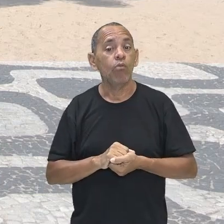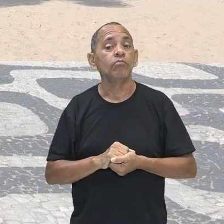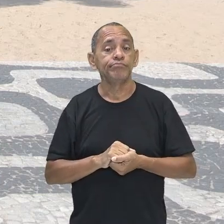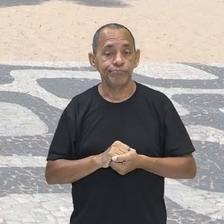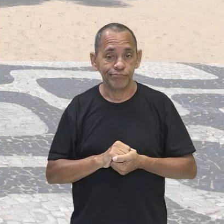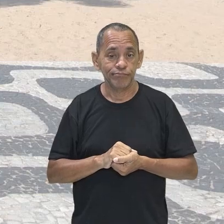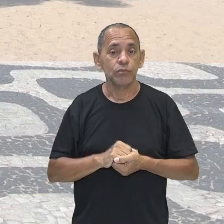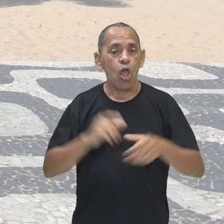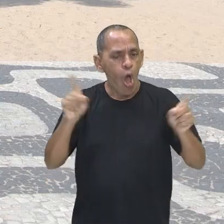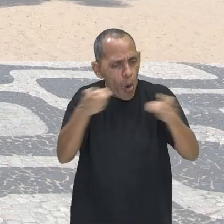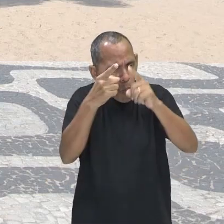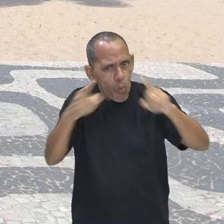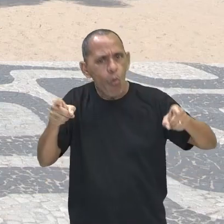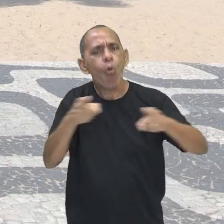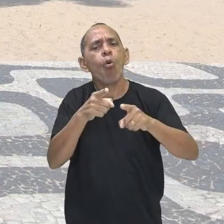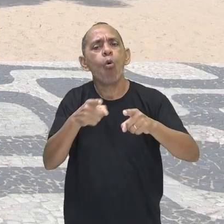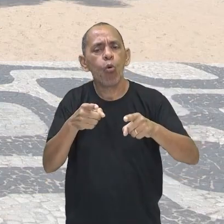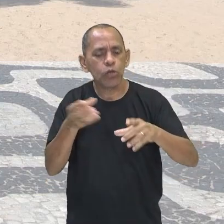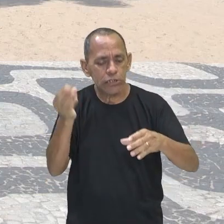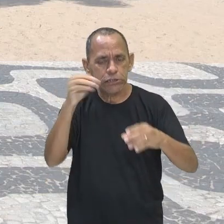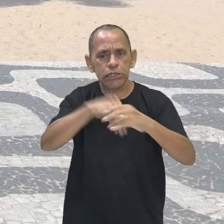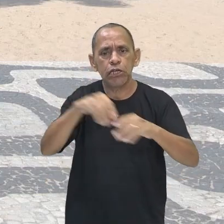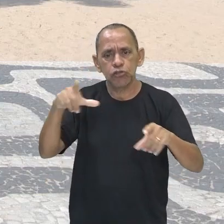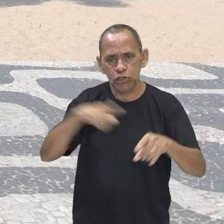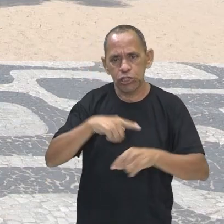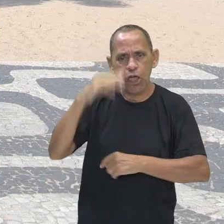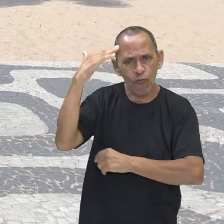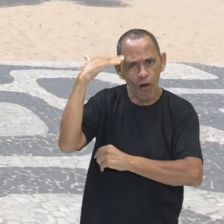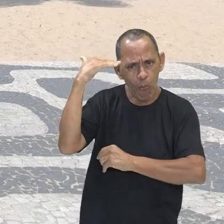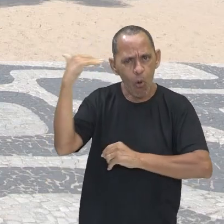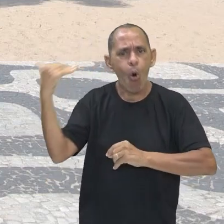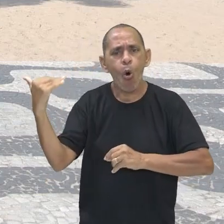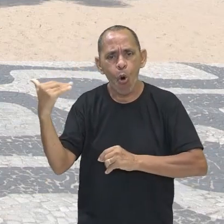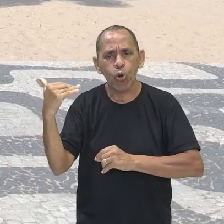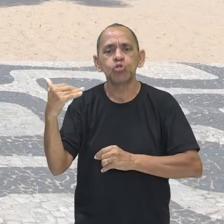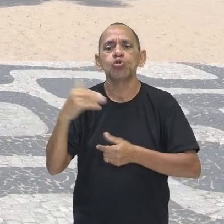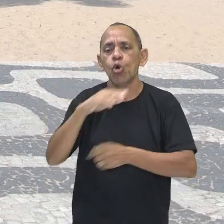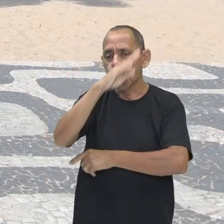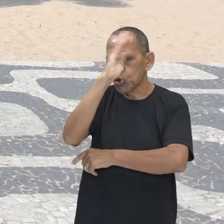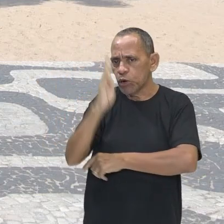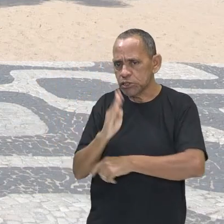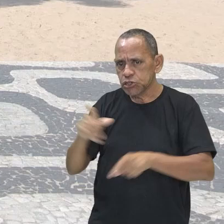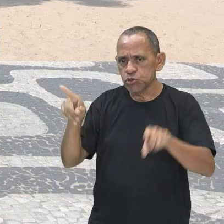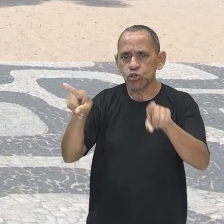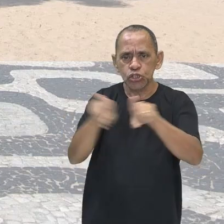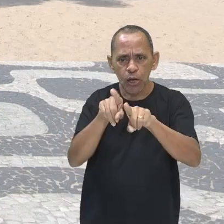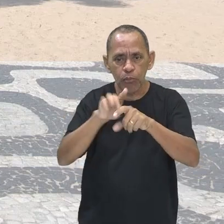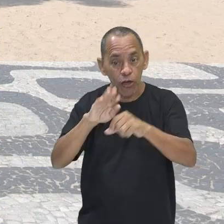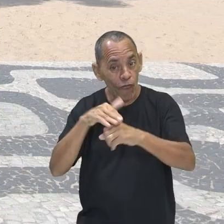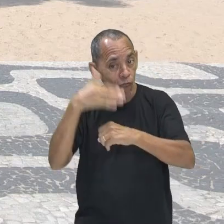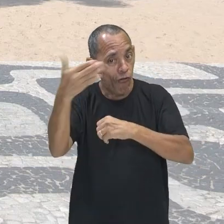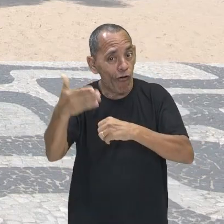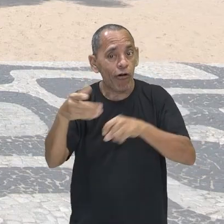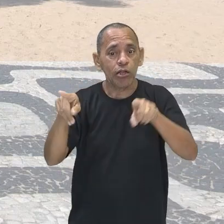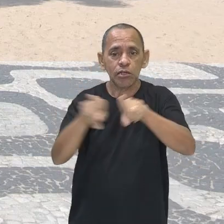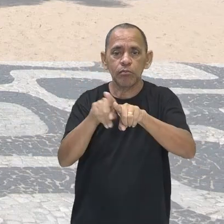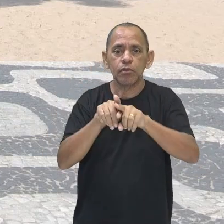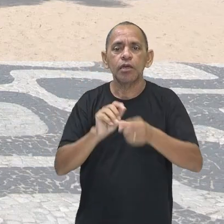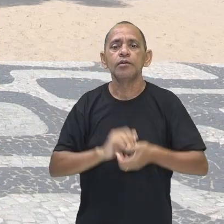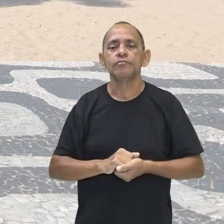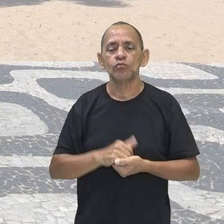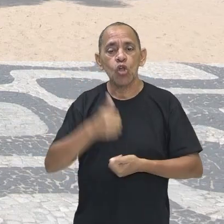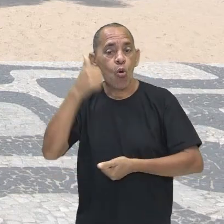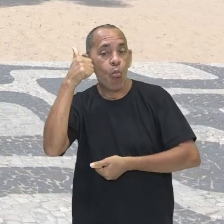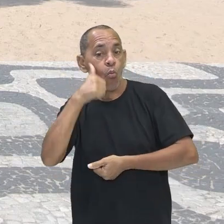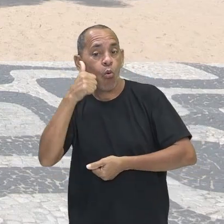fazem parte, que é historicamente conhecida nacionalmente e internacionalmente, é a Garota de Ipanema, né? Como nós